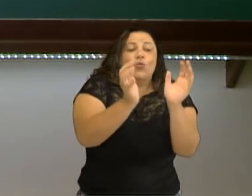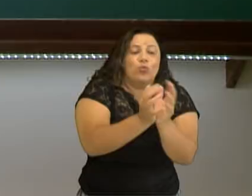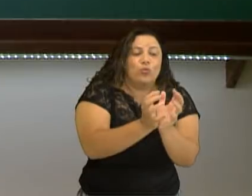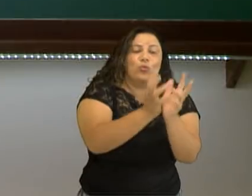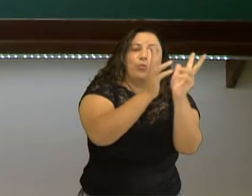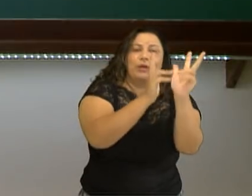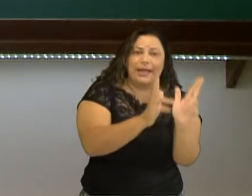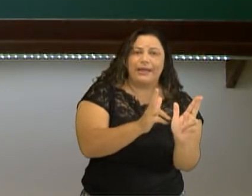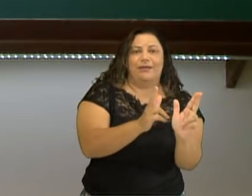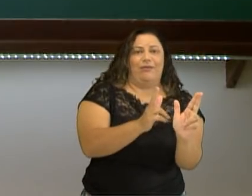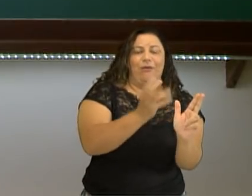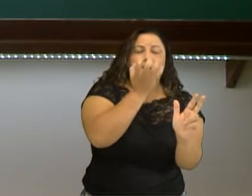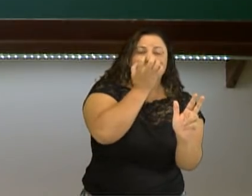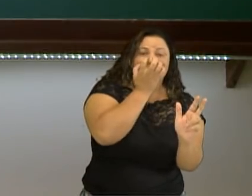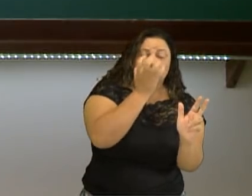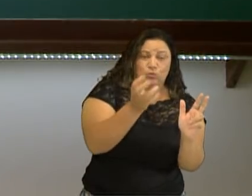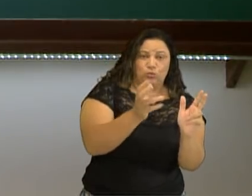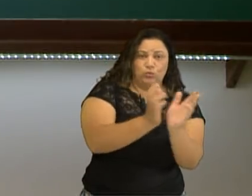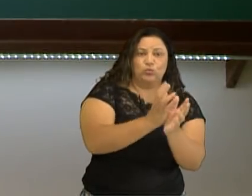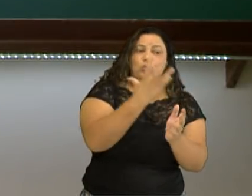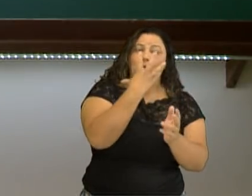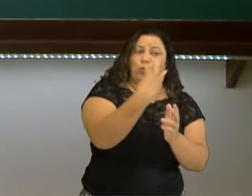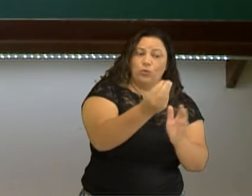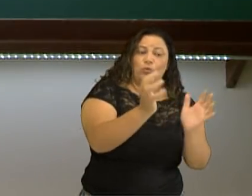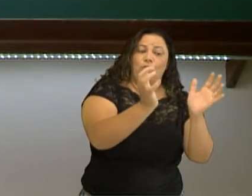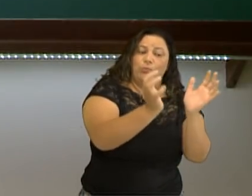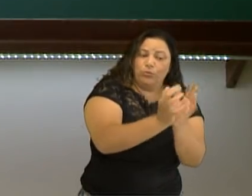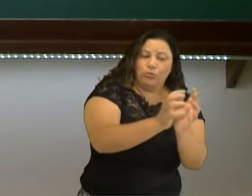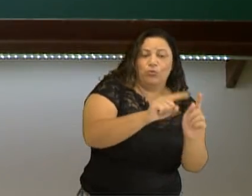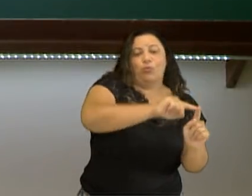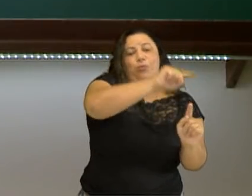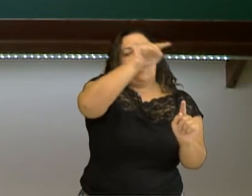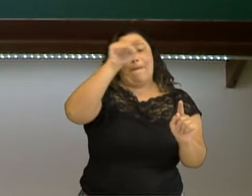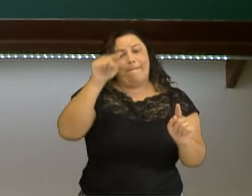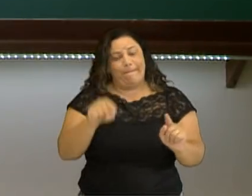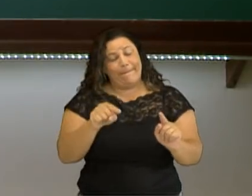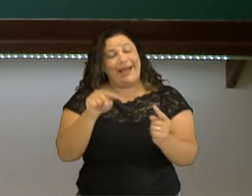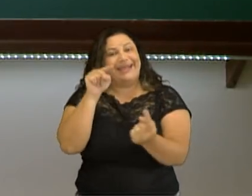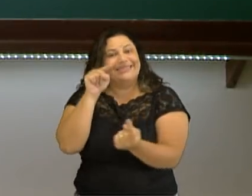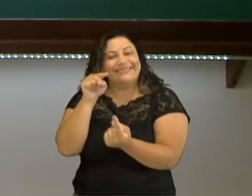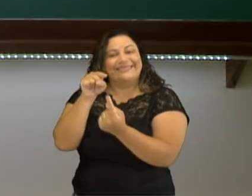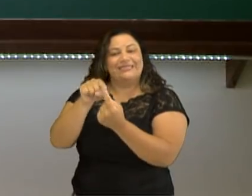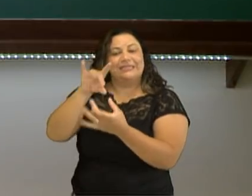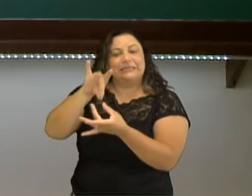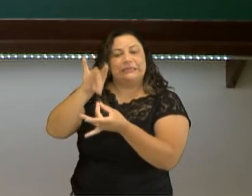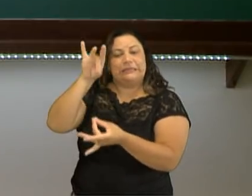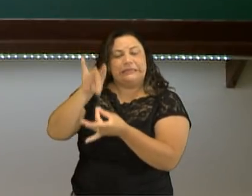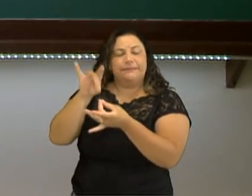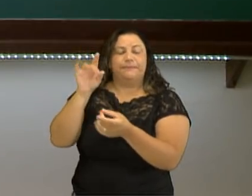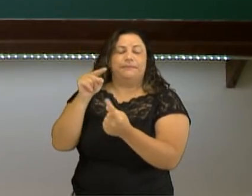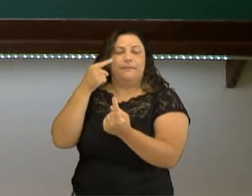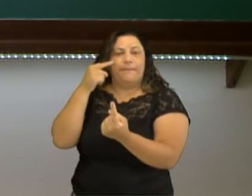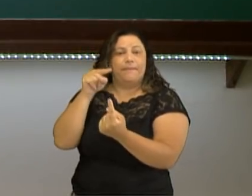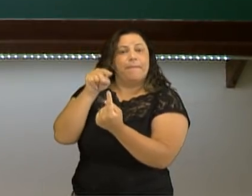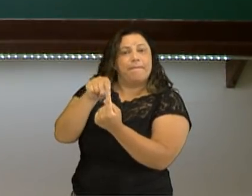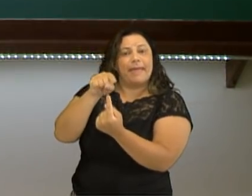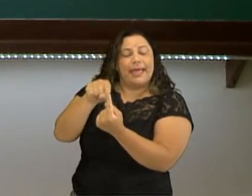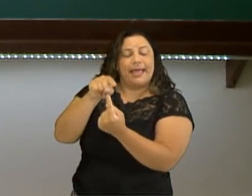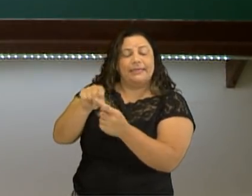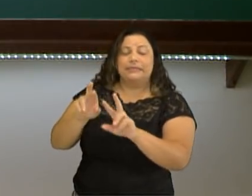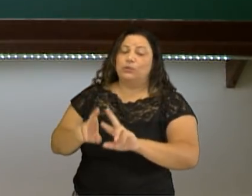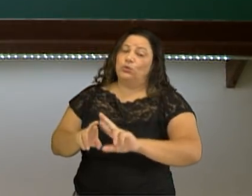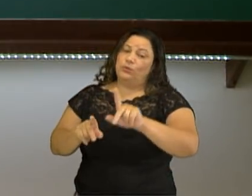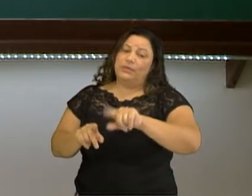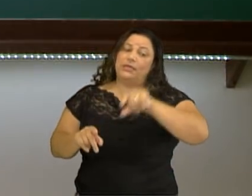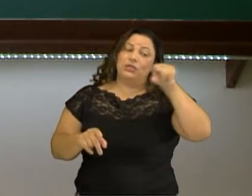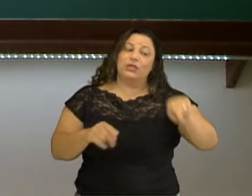do cachorro. Então, eles pertencem a esse grupo. Só que a espécie é diferenciada. O cachorro é um animal mais